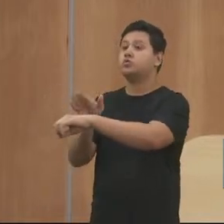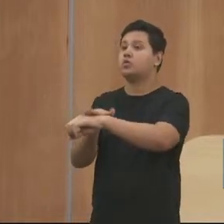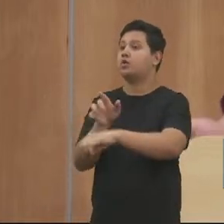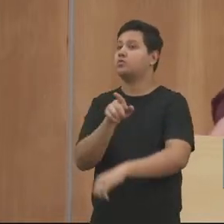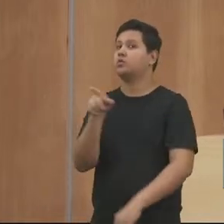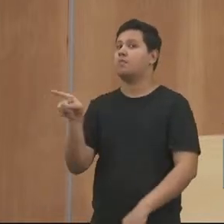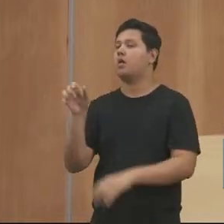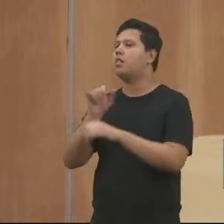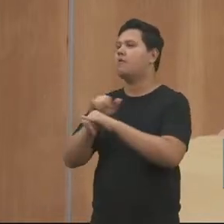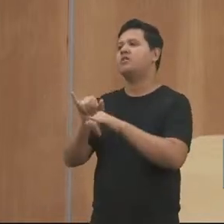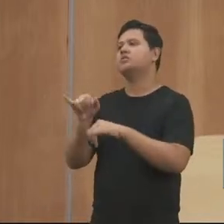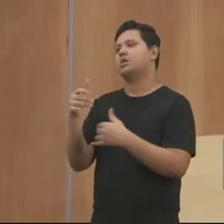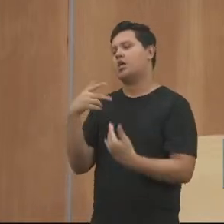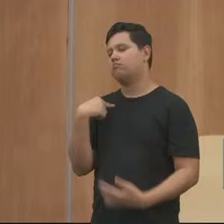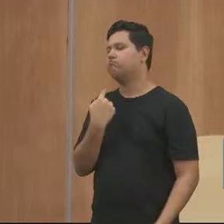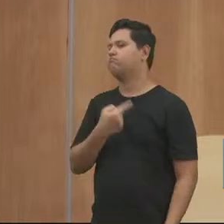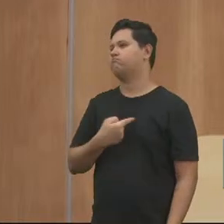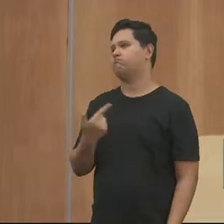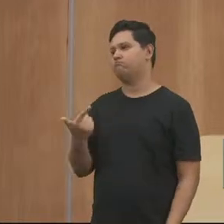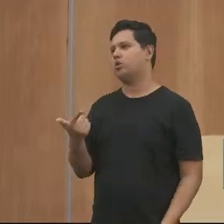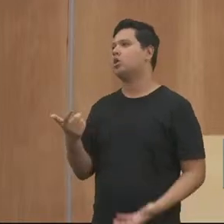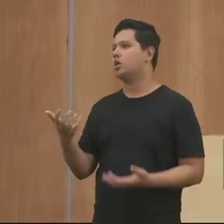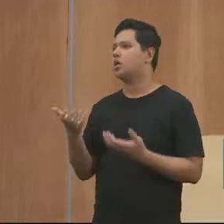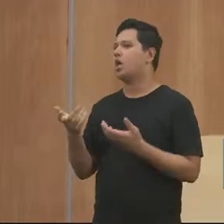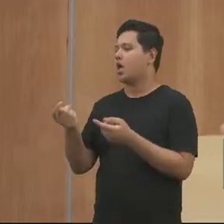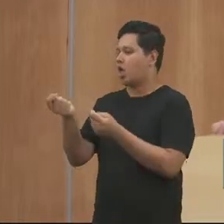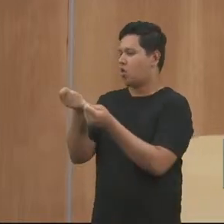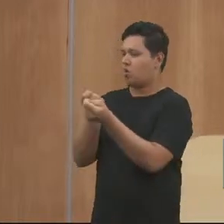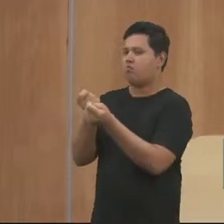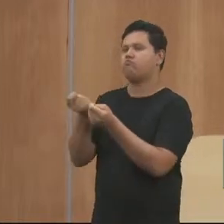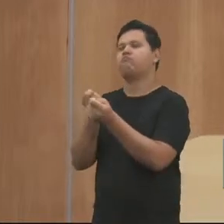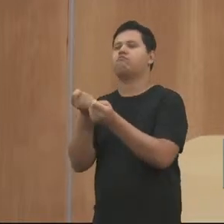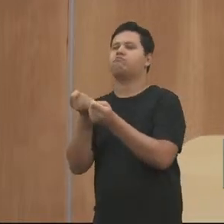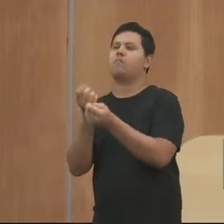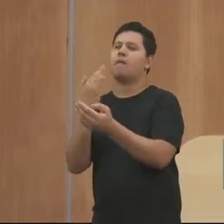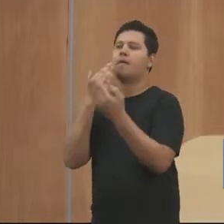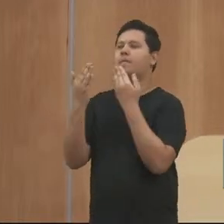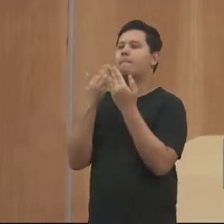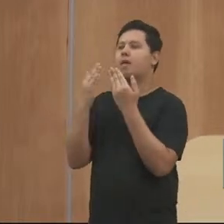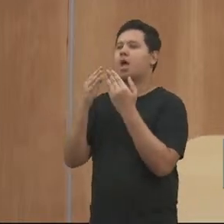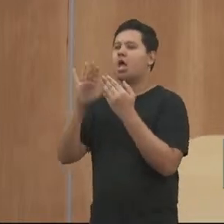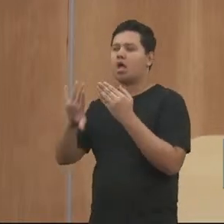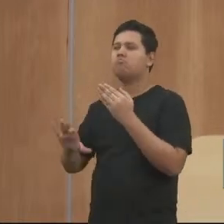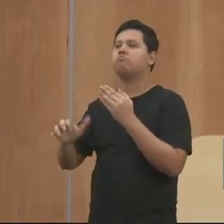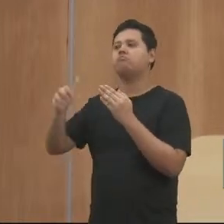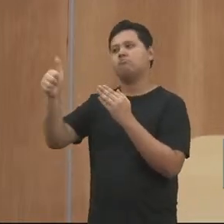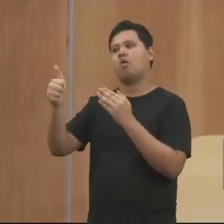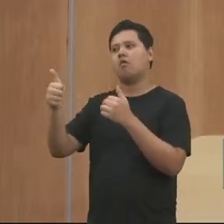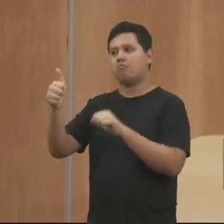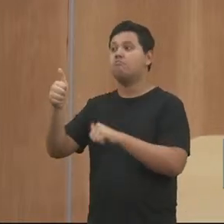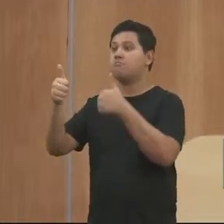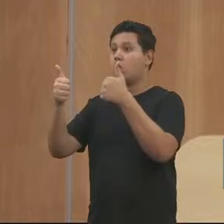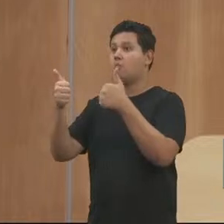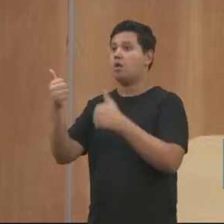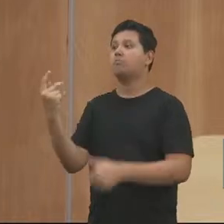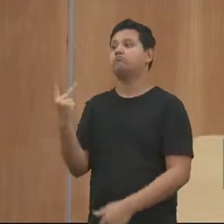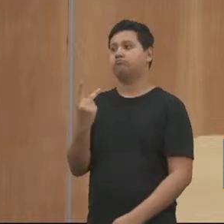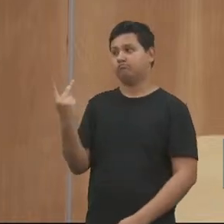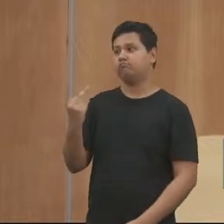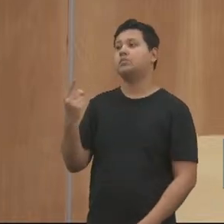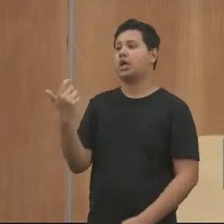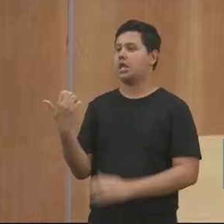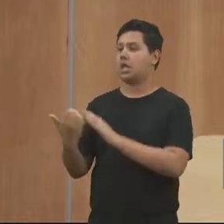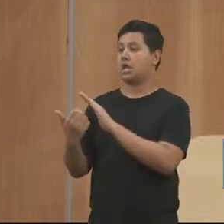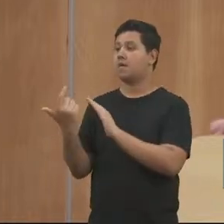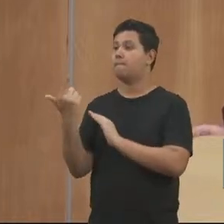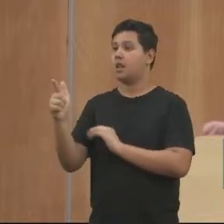e deixando claro, né, que a gente quer chegar num acordo, num termo comum que seja positivo para a prefeitura, seja possível e que